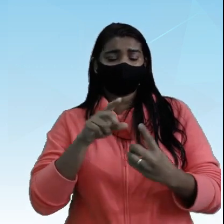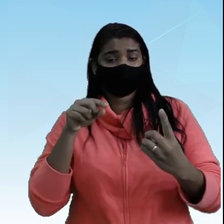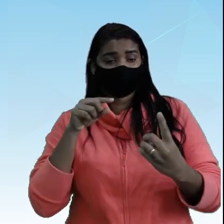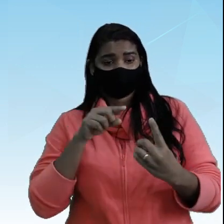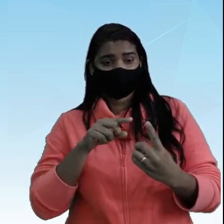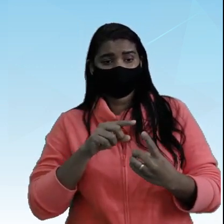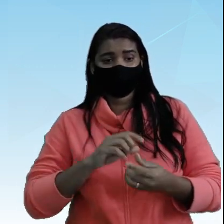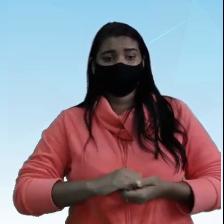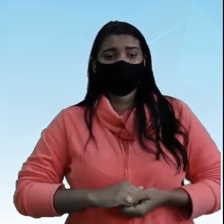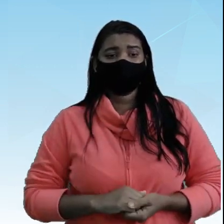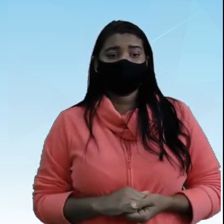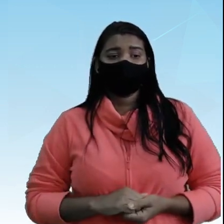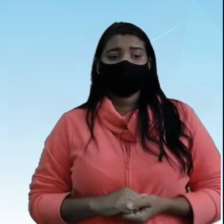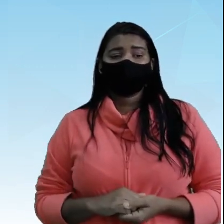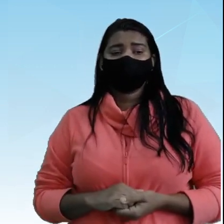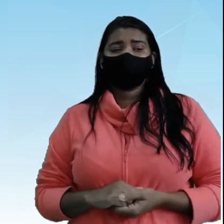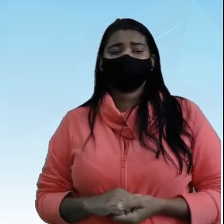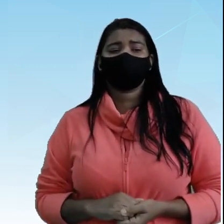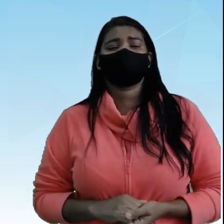intencionalidade,